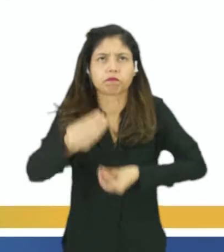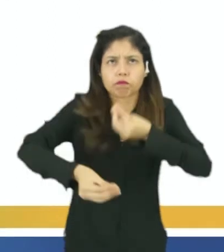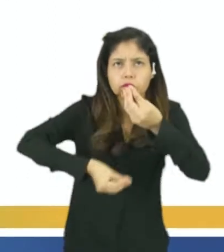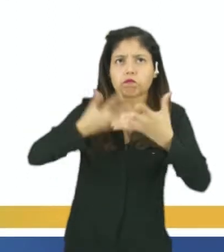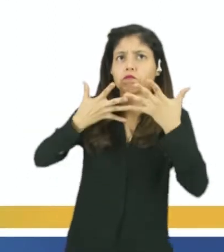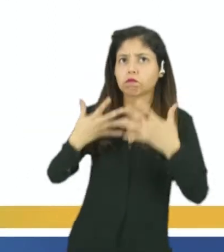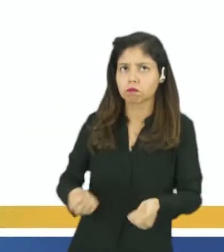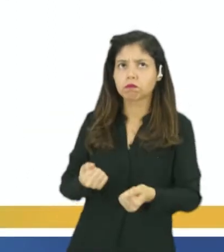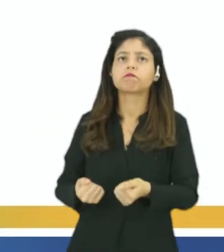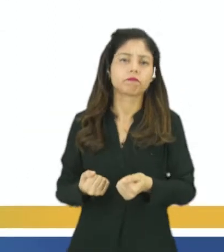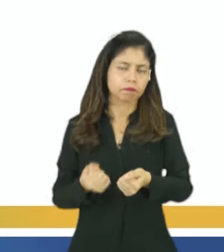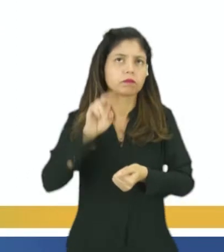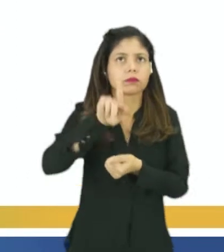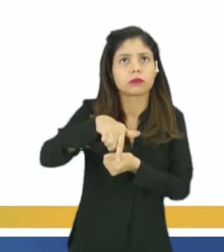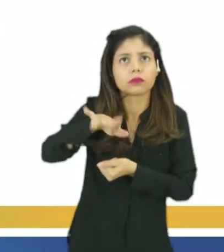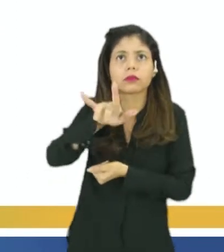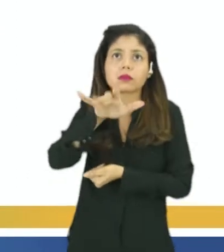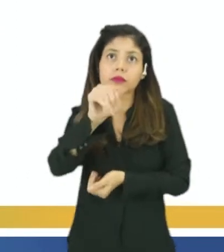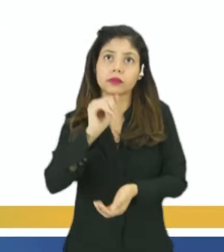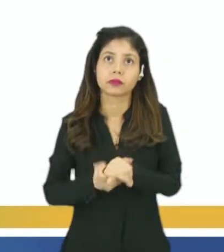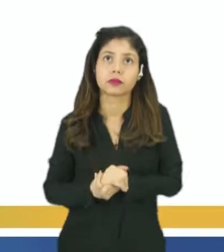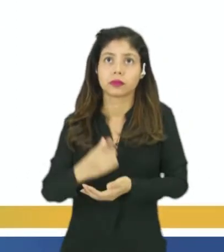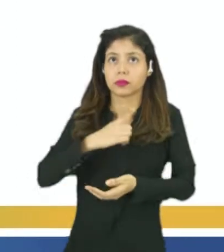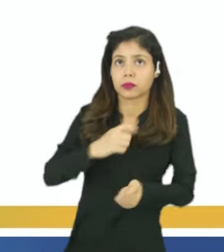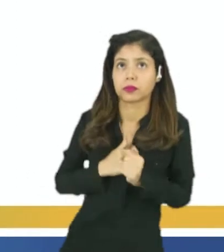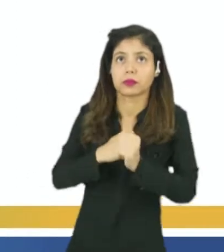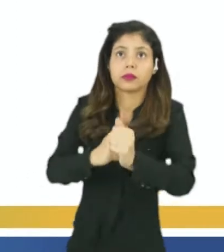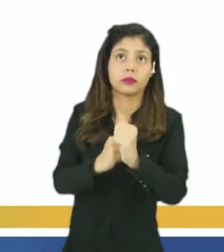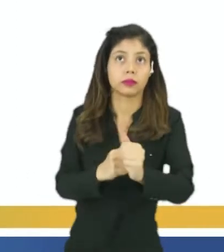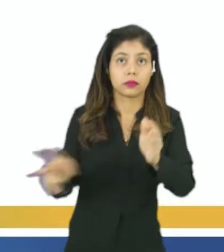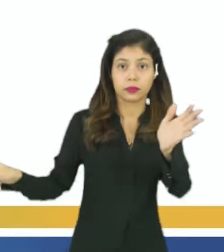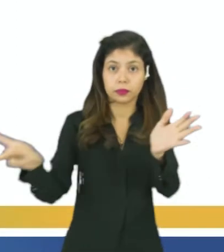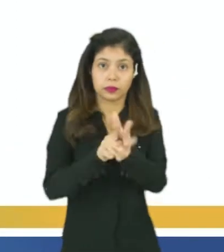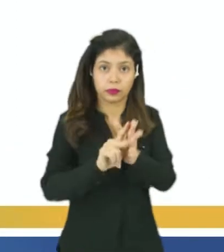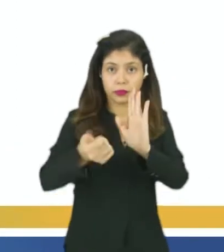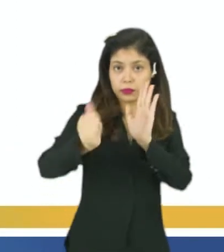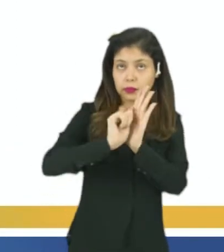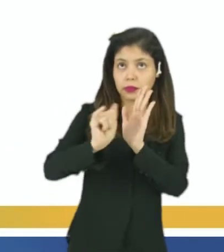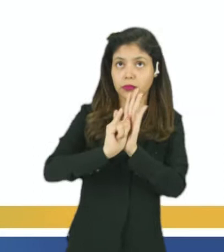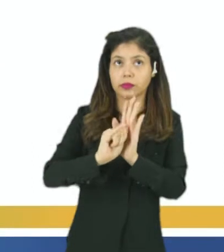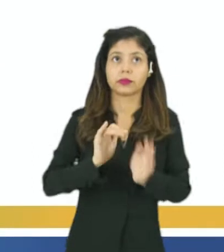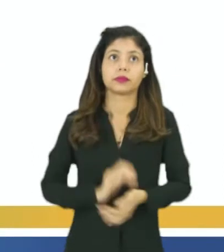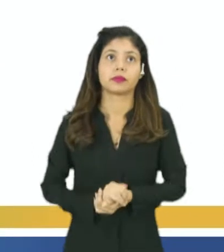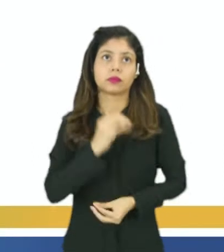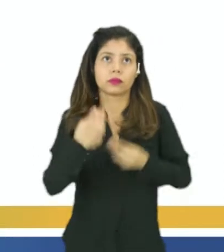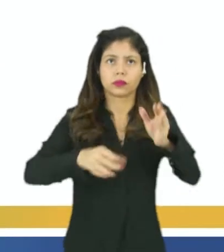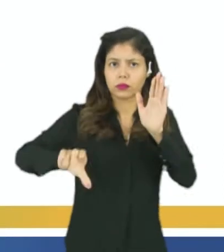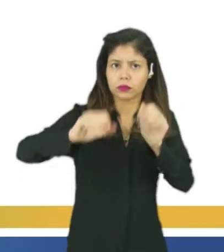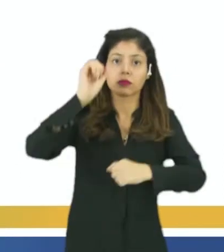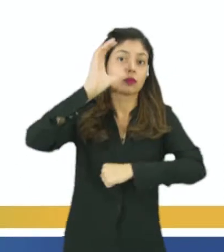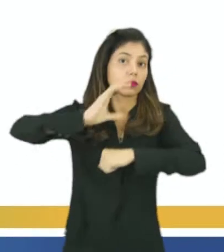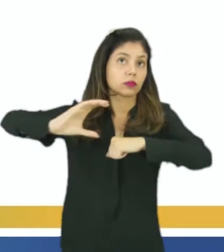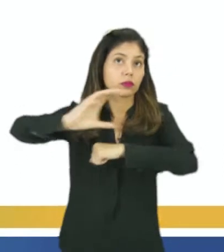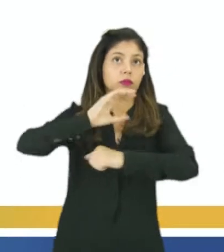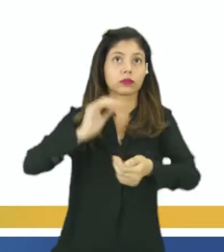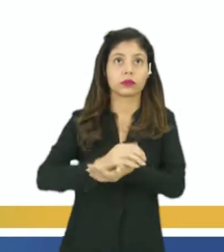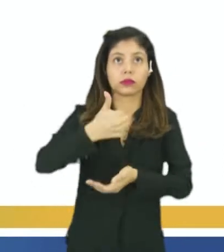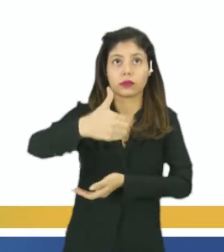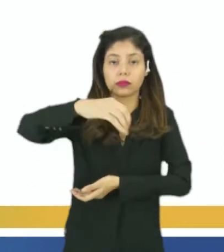que a decisão da condição quilombola ocorre da sua autoidentificação. Com a Constituição Federal